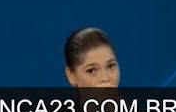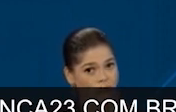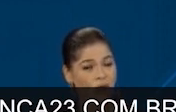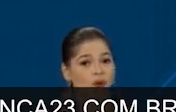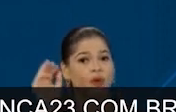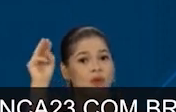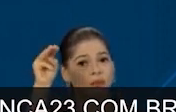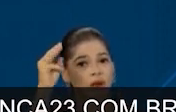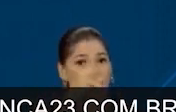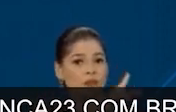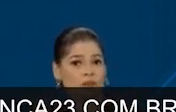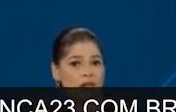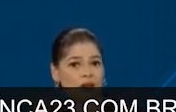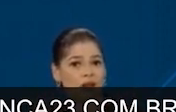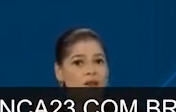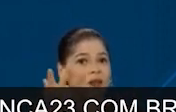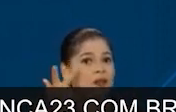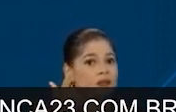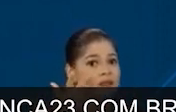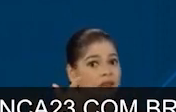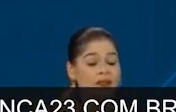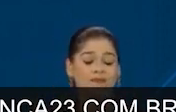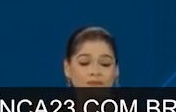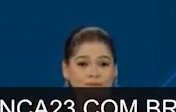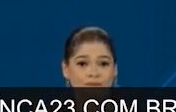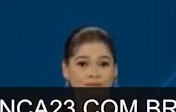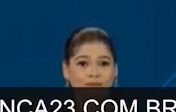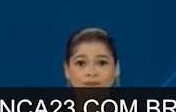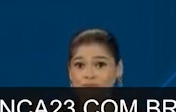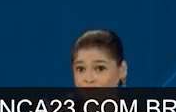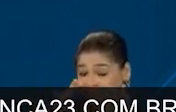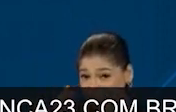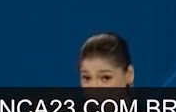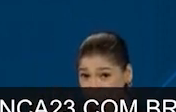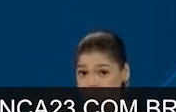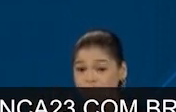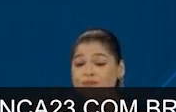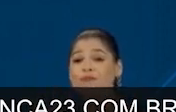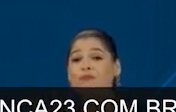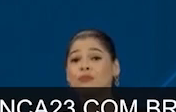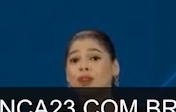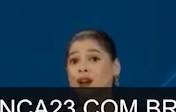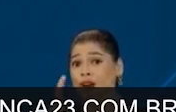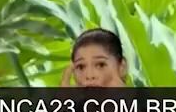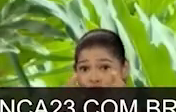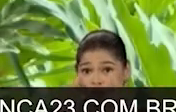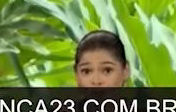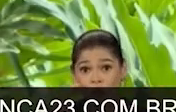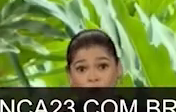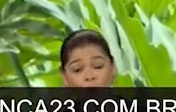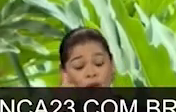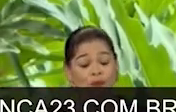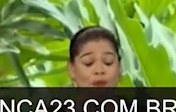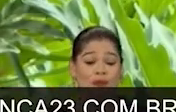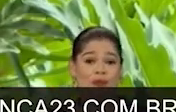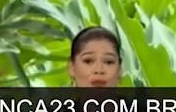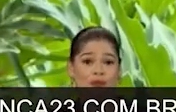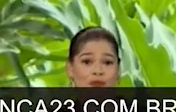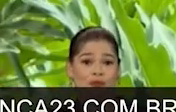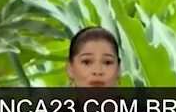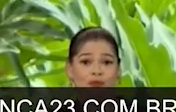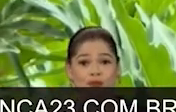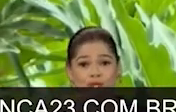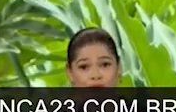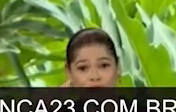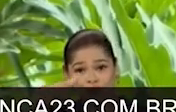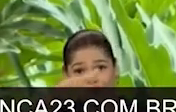Maranhão, Piauí e Ceará. Chama atenção aí a autoria da violência contra a mulher. E nos 7